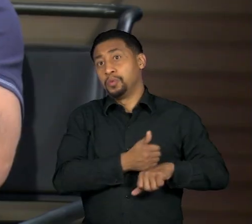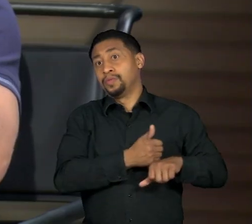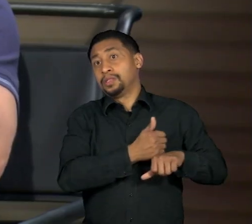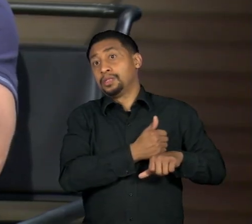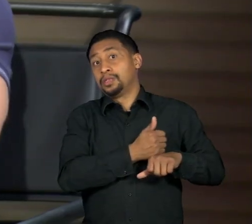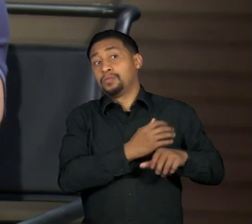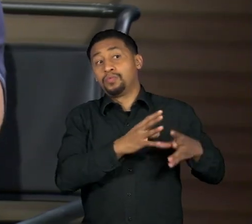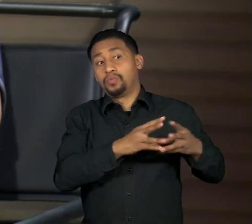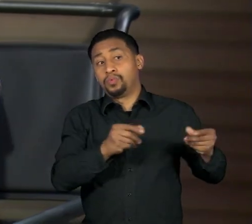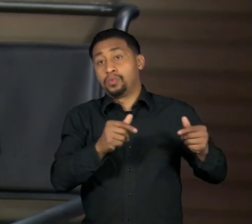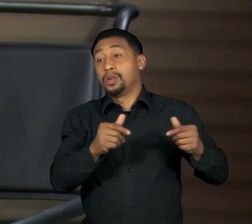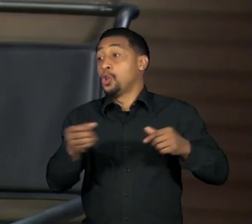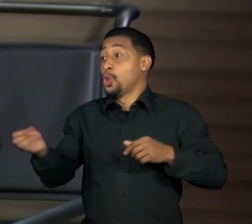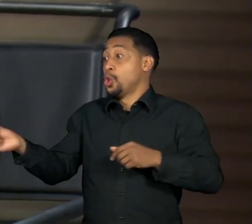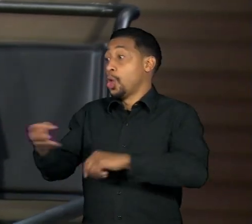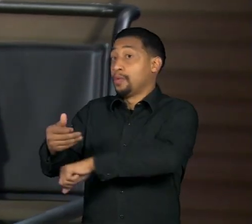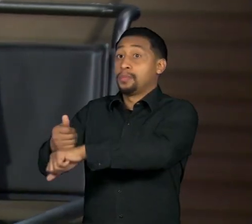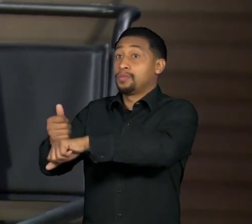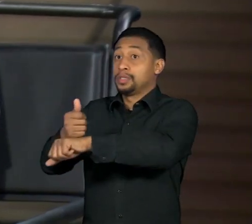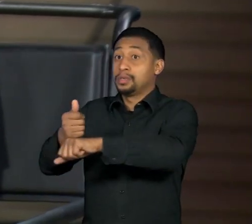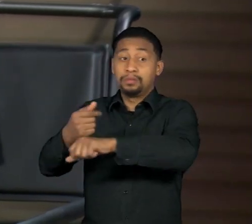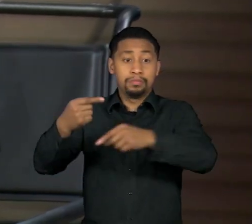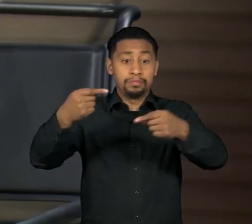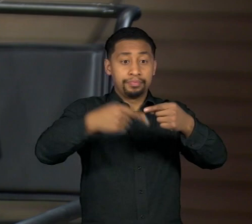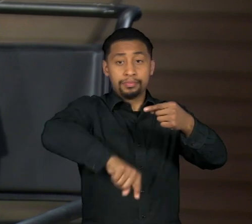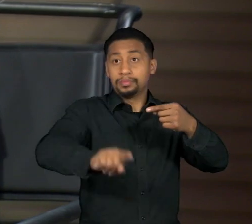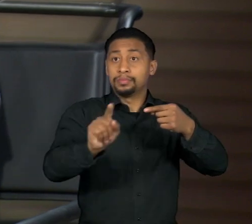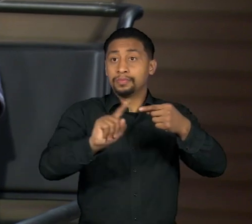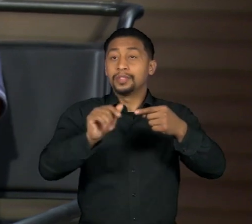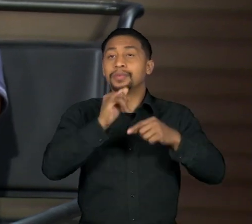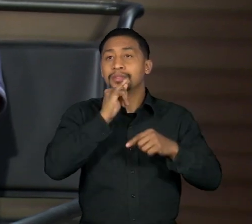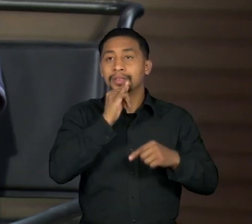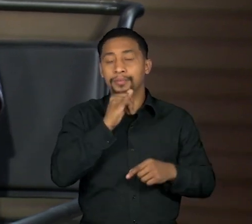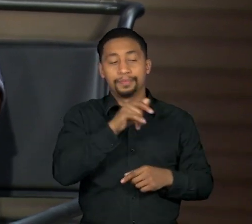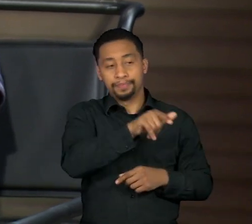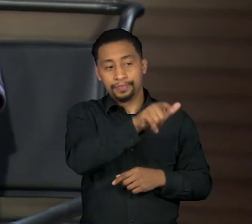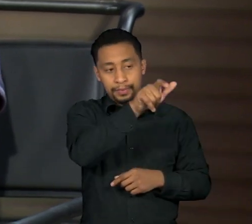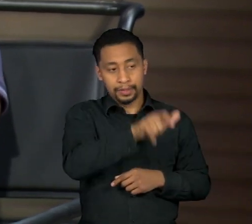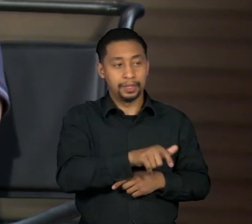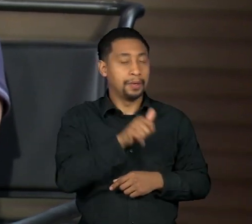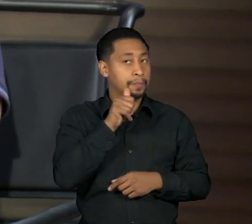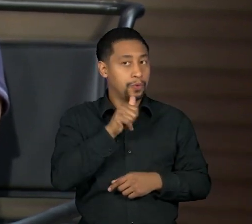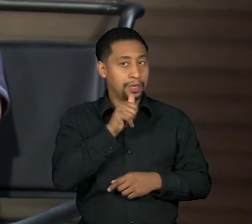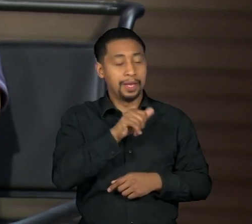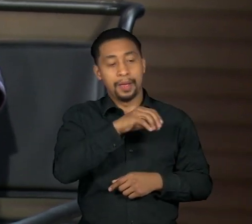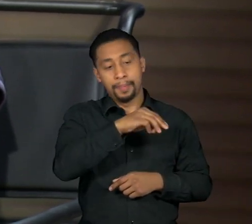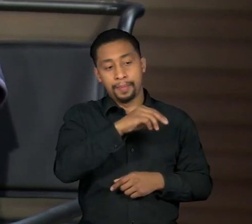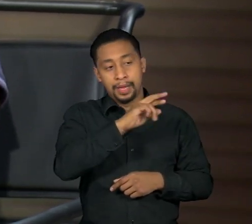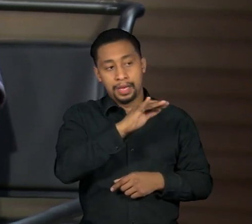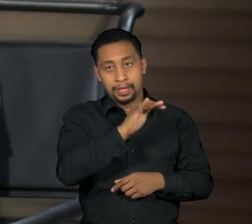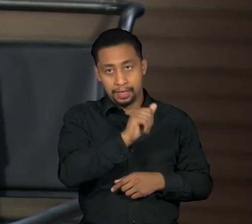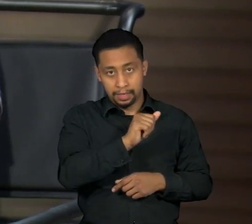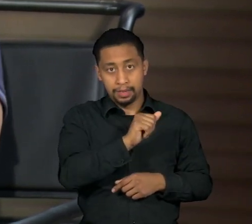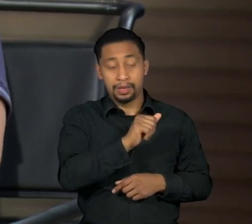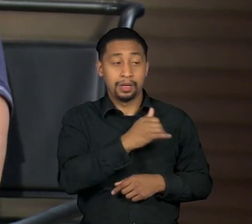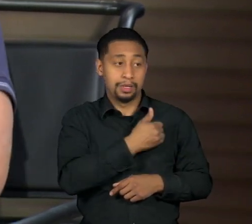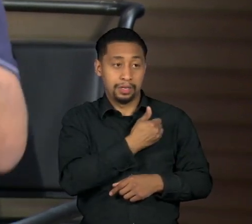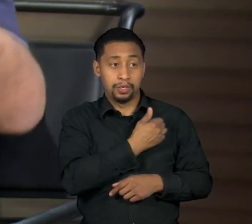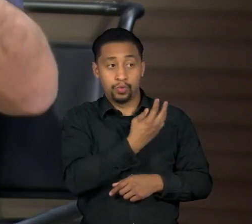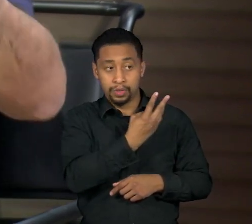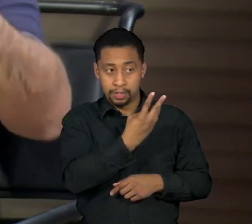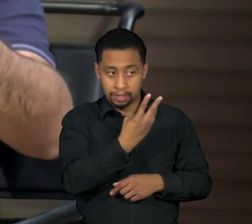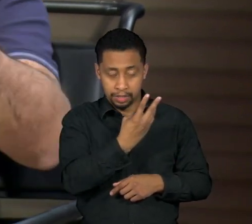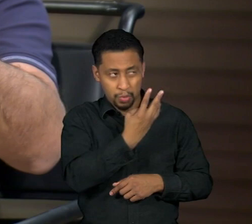não casa. Exemplo, vai perder o emprego a Dona Maria, que tem 42 anos, 5 filhos, não estudou nem a 5ª